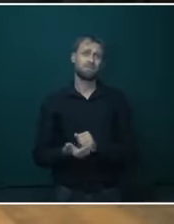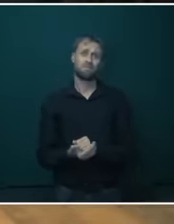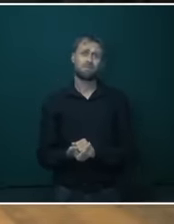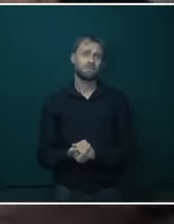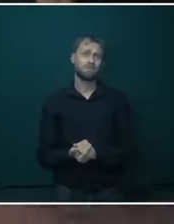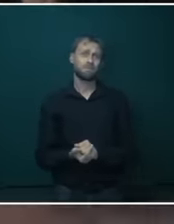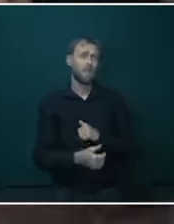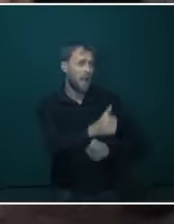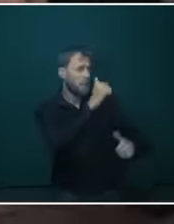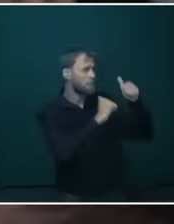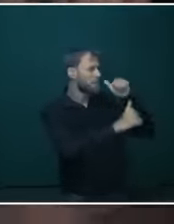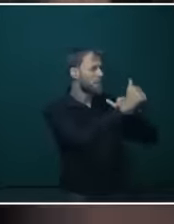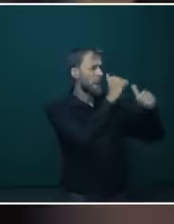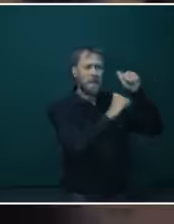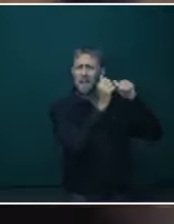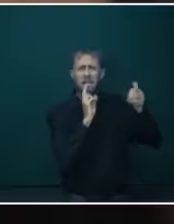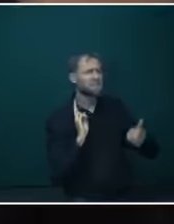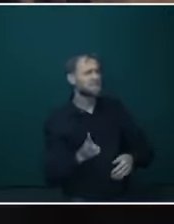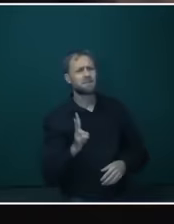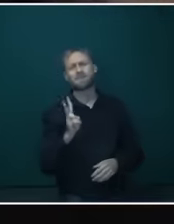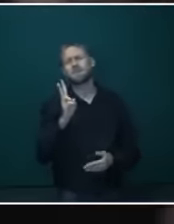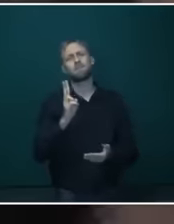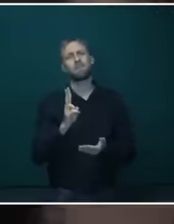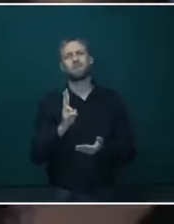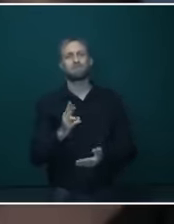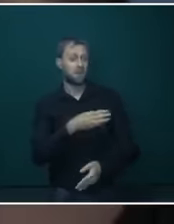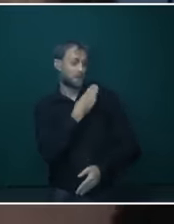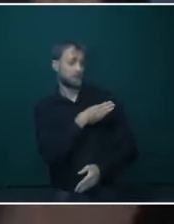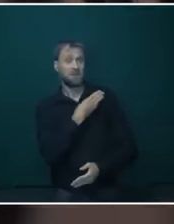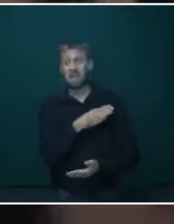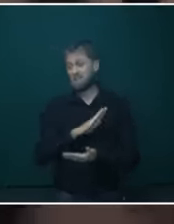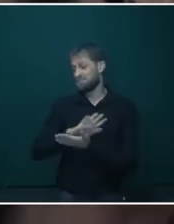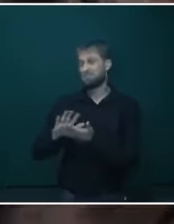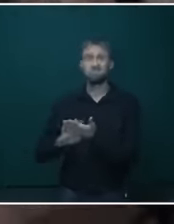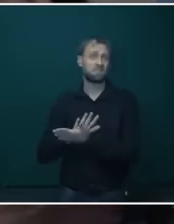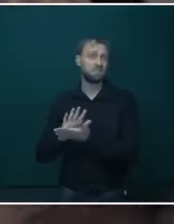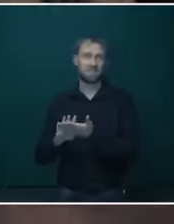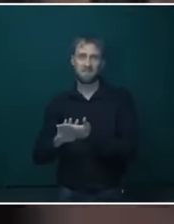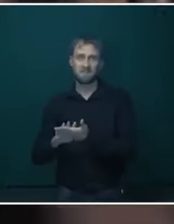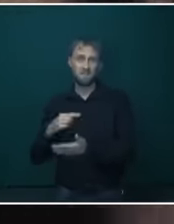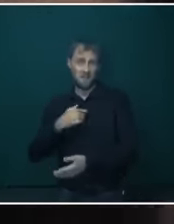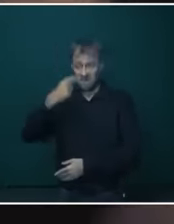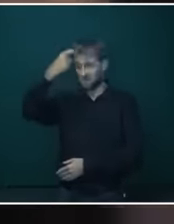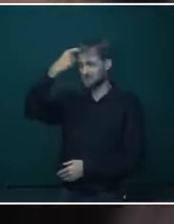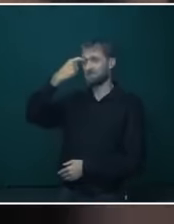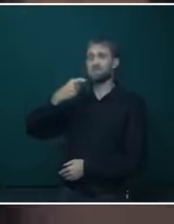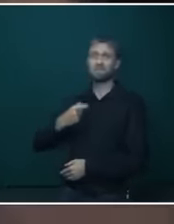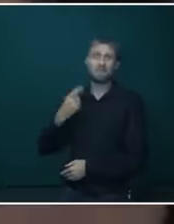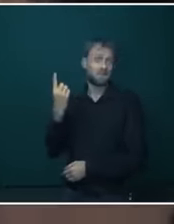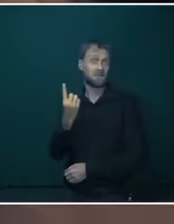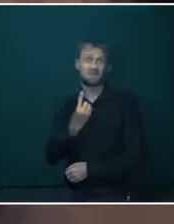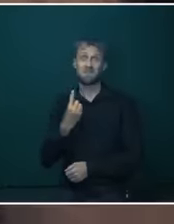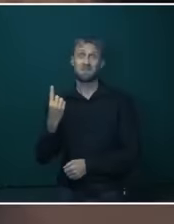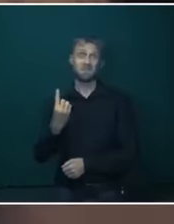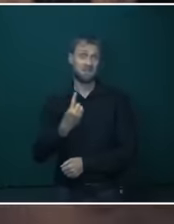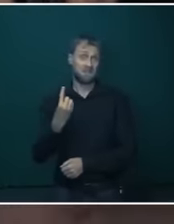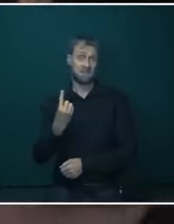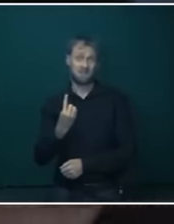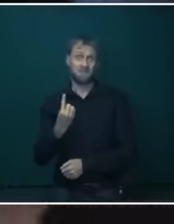vez. De copo sempre cheio, coração vazio, tô me tornando cara solitário e